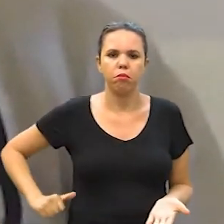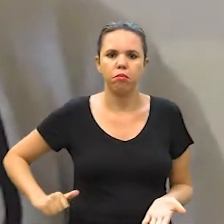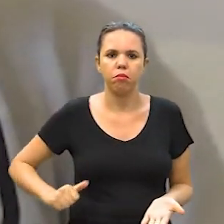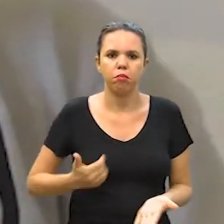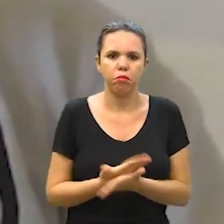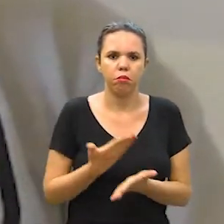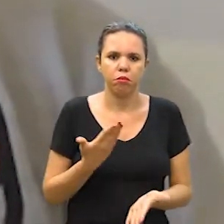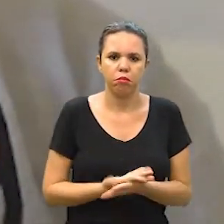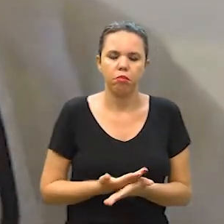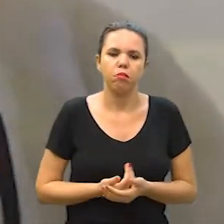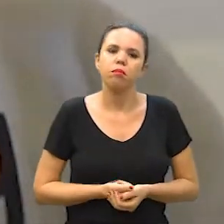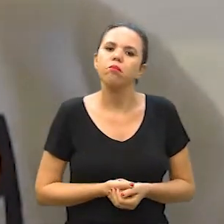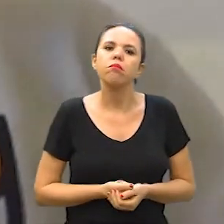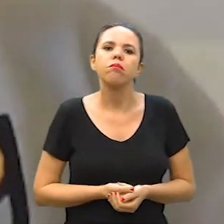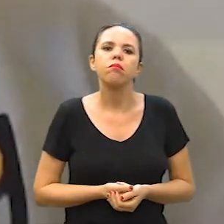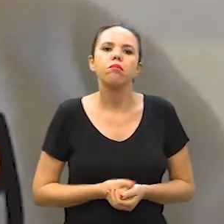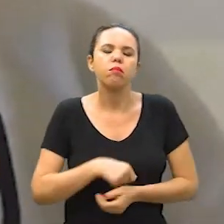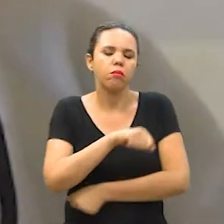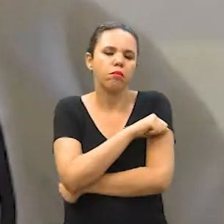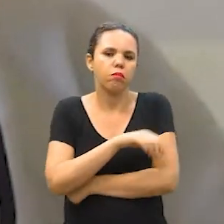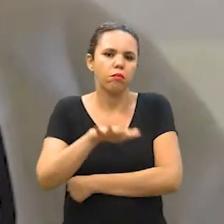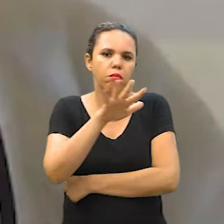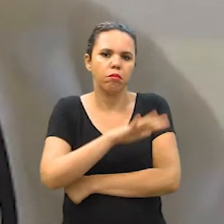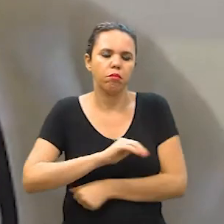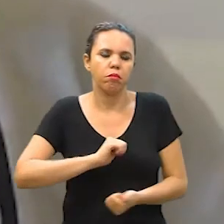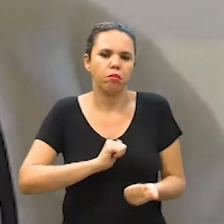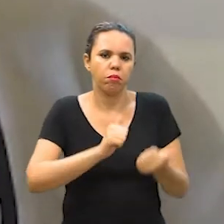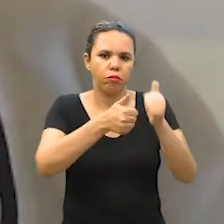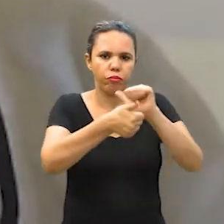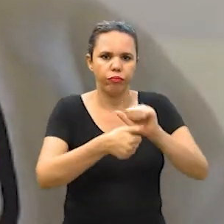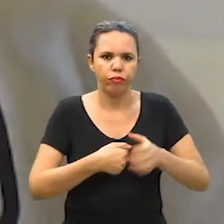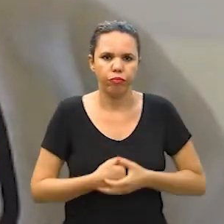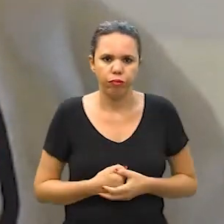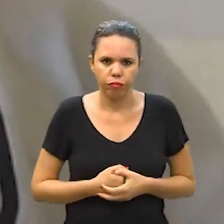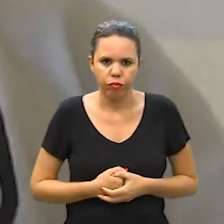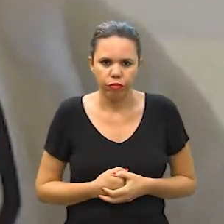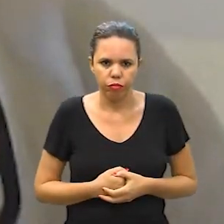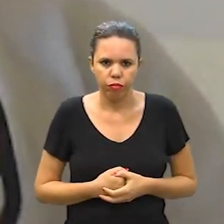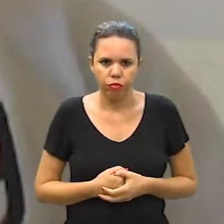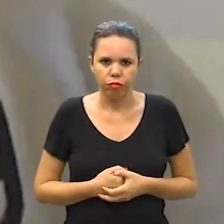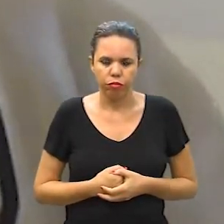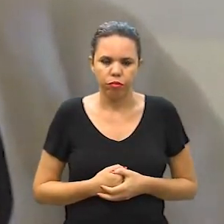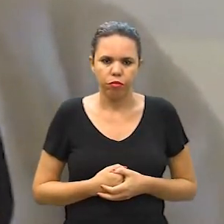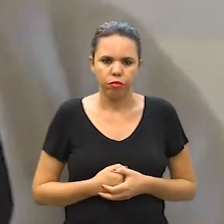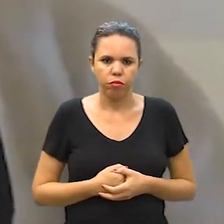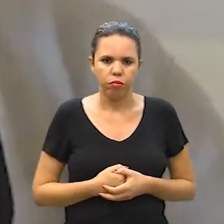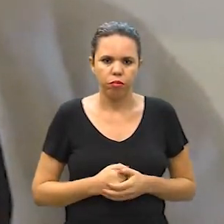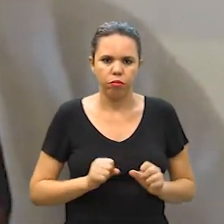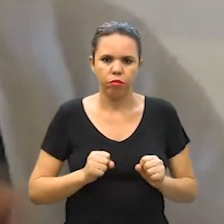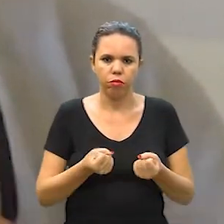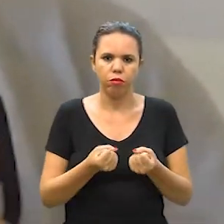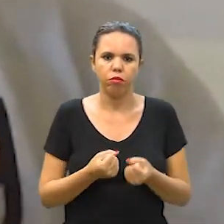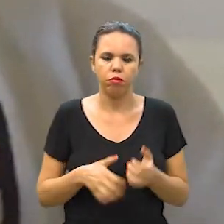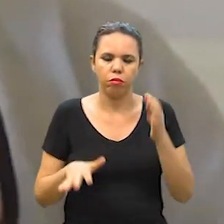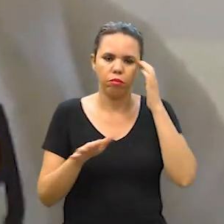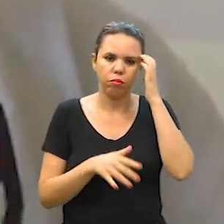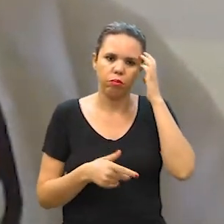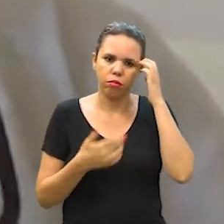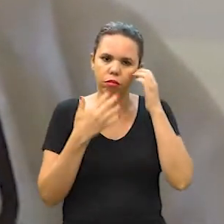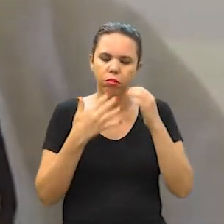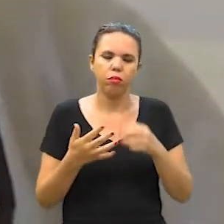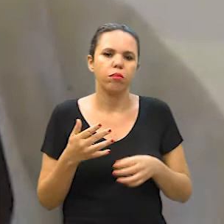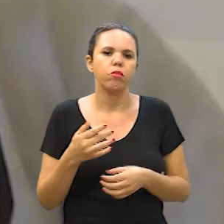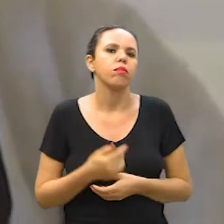de estudo para alunos atletas que passem a defender as cores